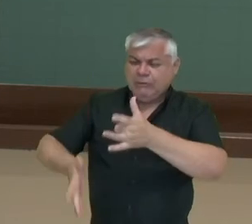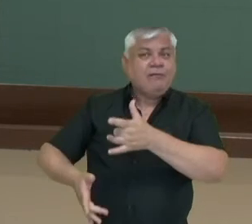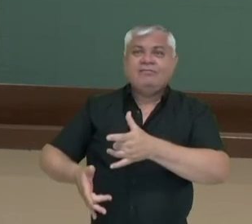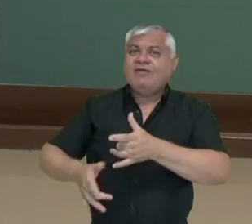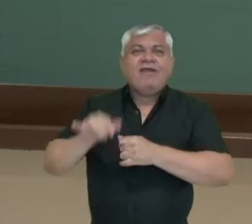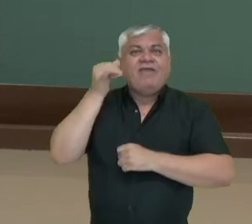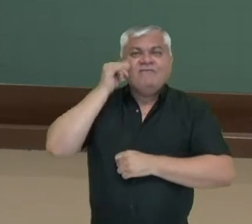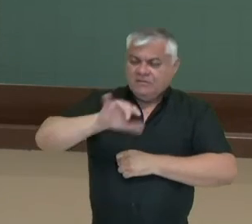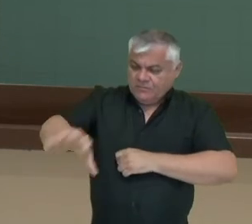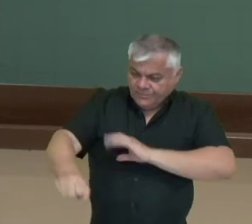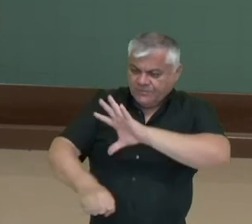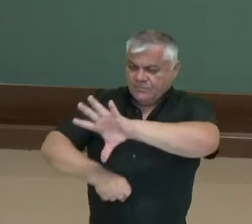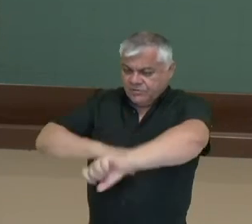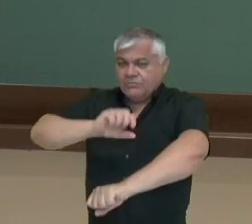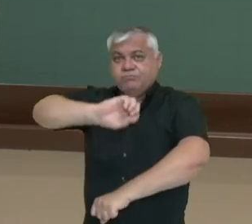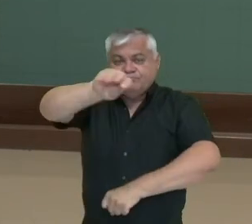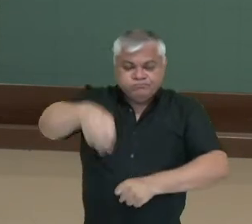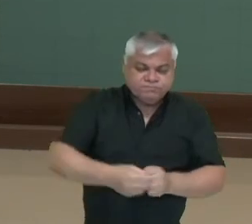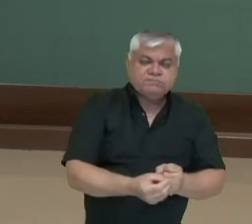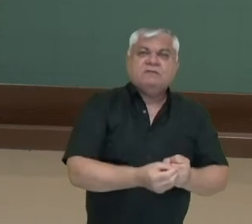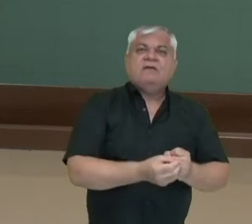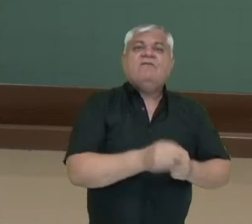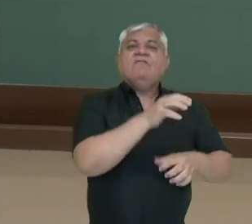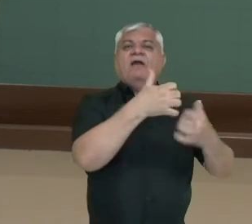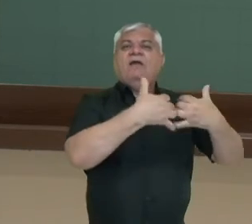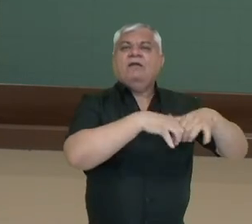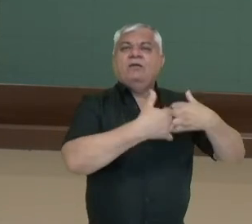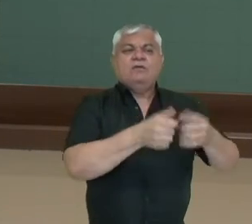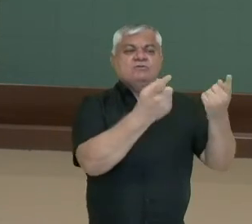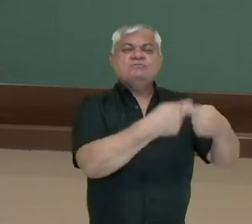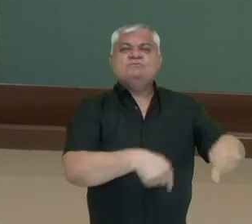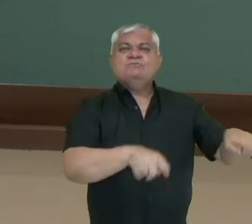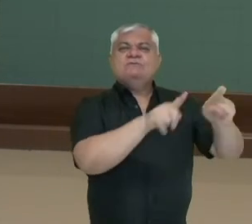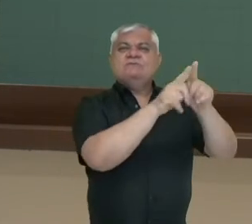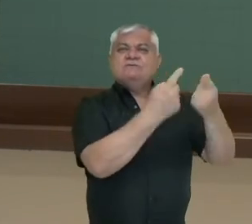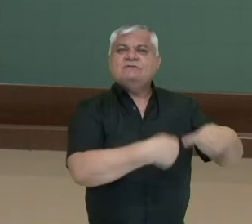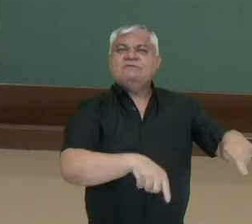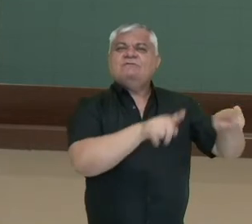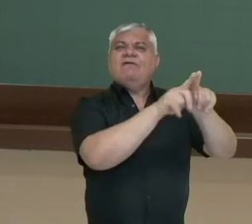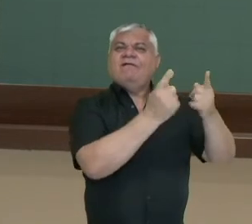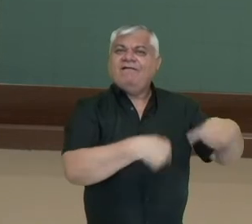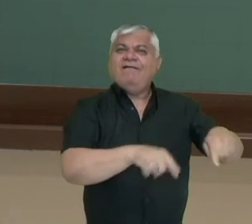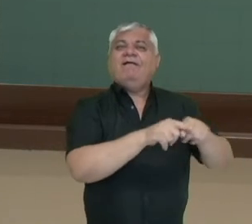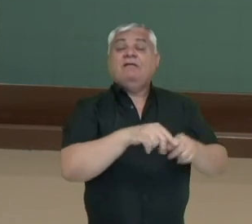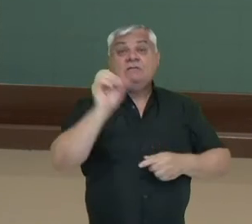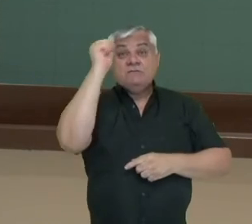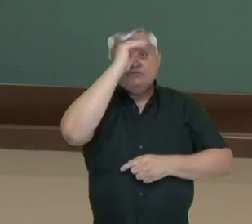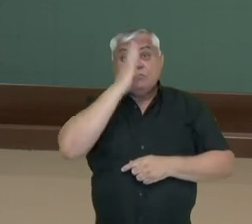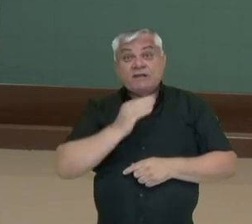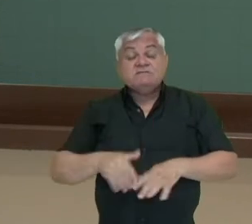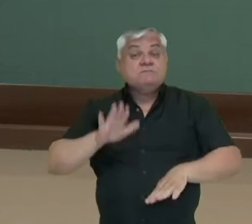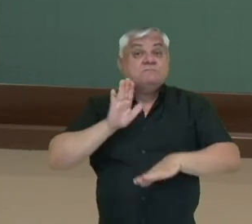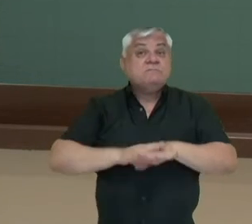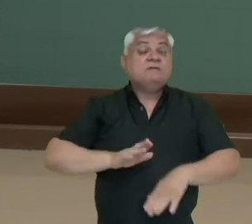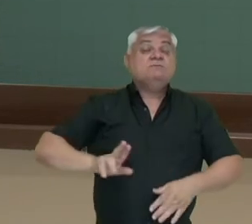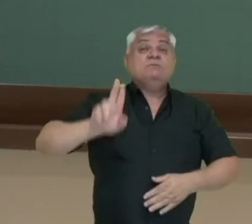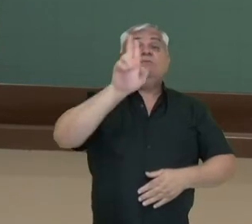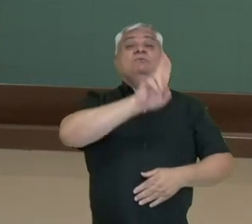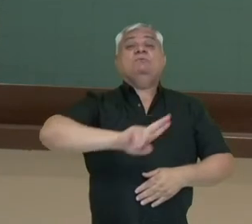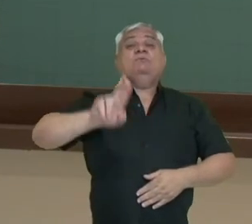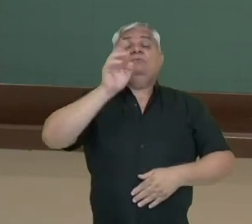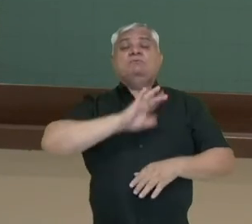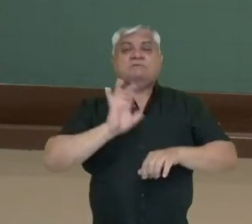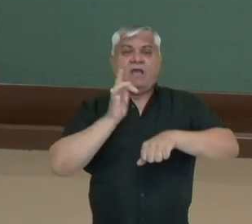ser reutilizado os materiais. Nosso país, por exemplo, é um dos países que mais recicla o